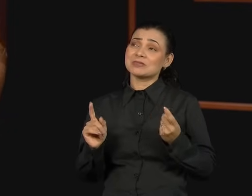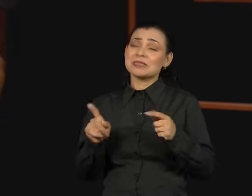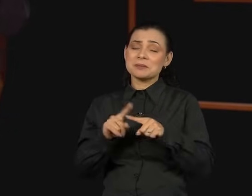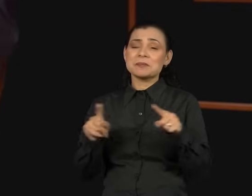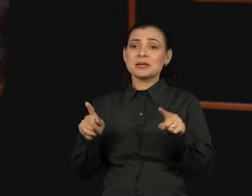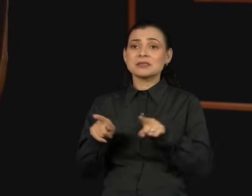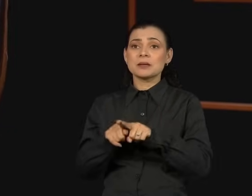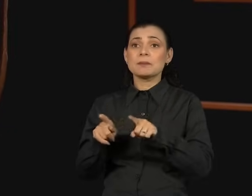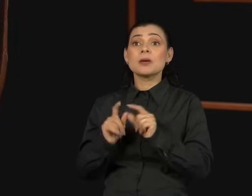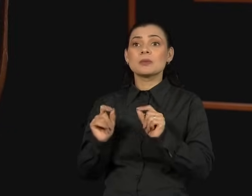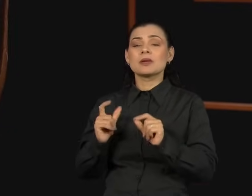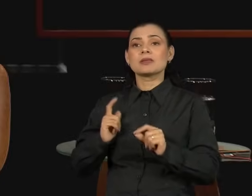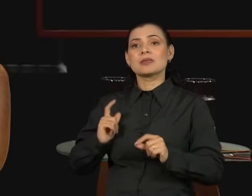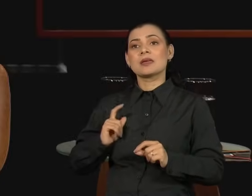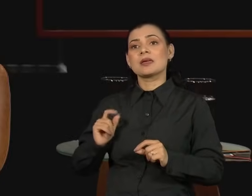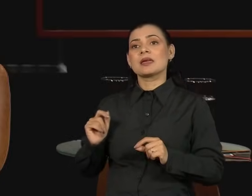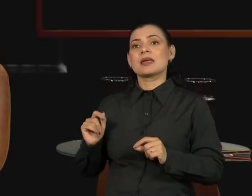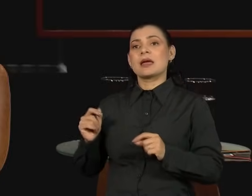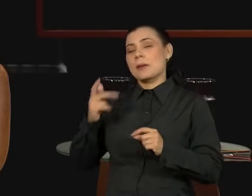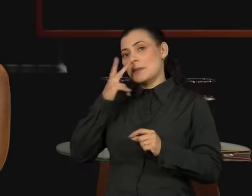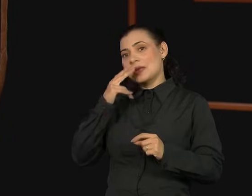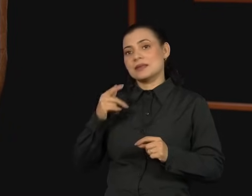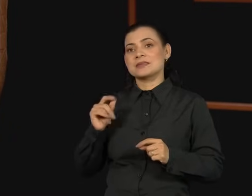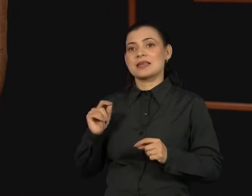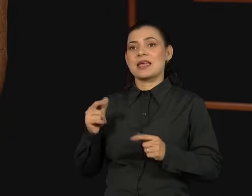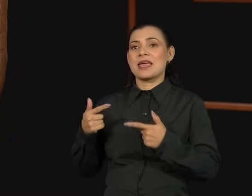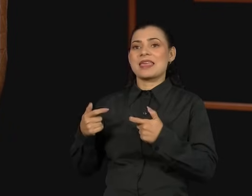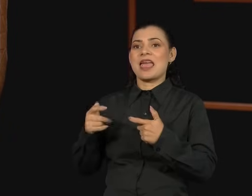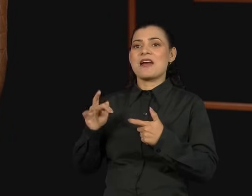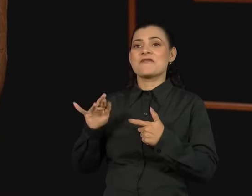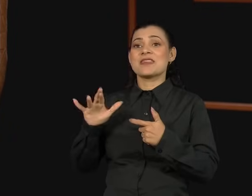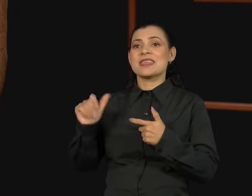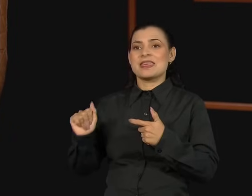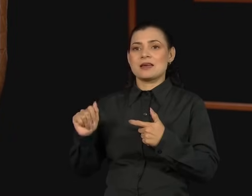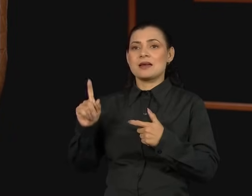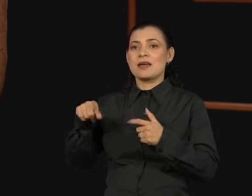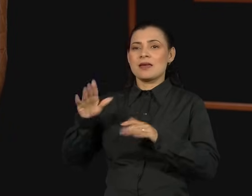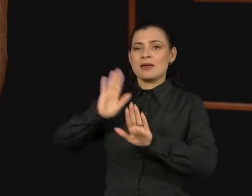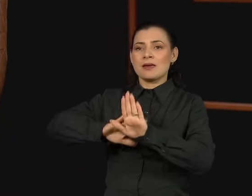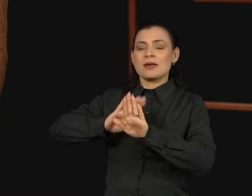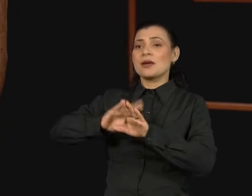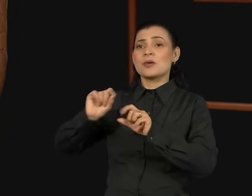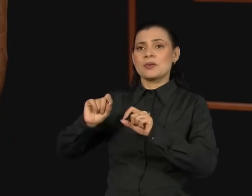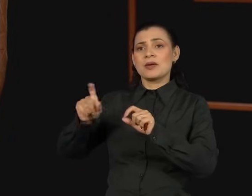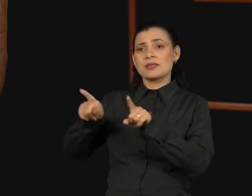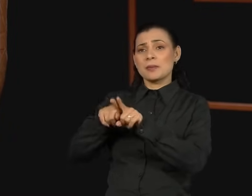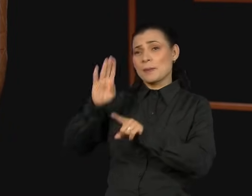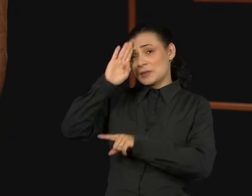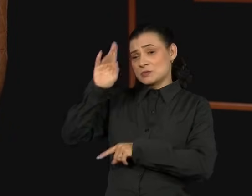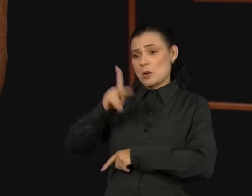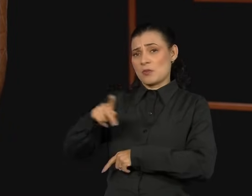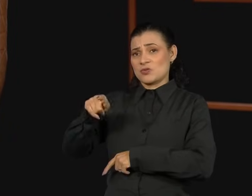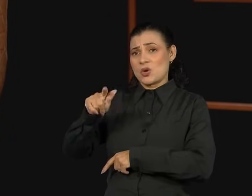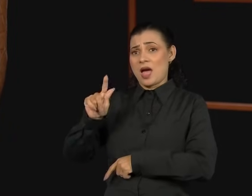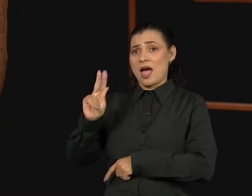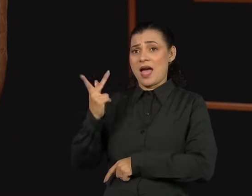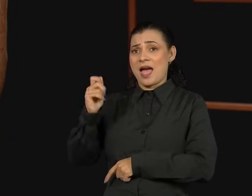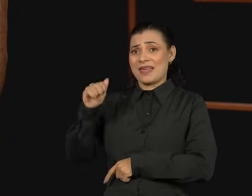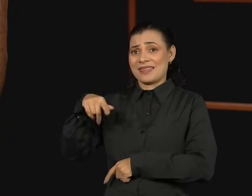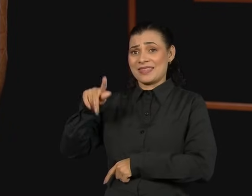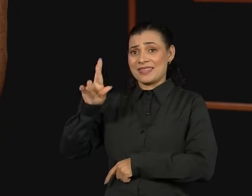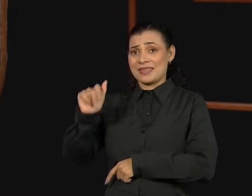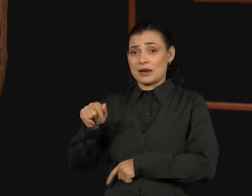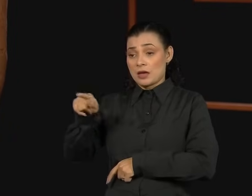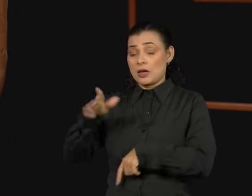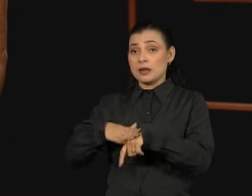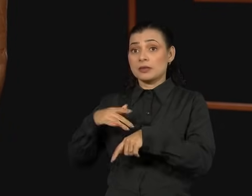com a Guerra Fria, na verdade. Os professores, especialmente o Akira, fazia com que, quando